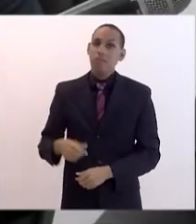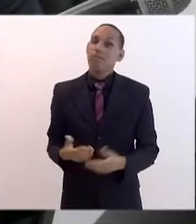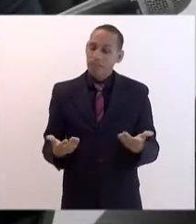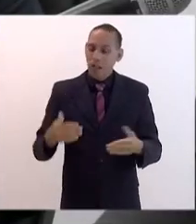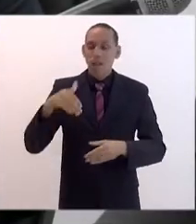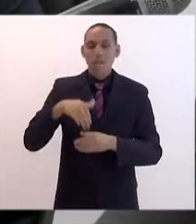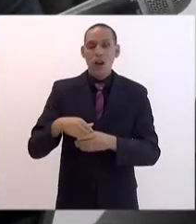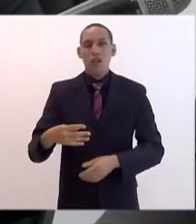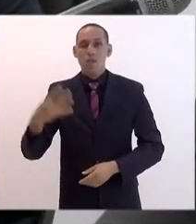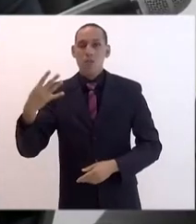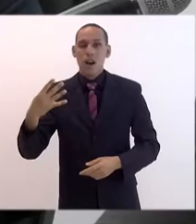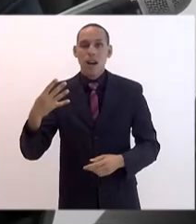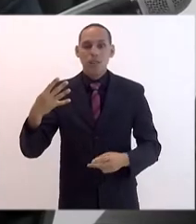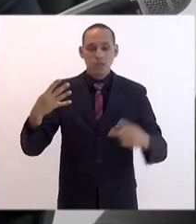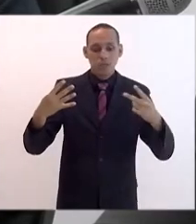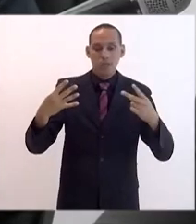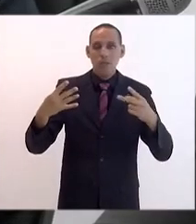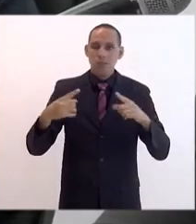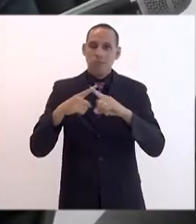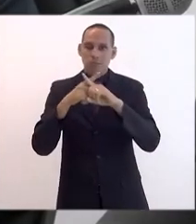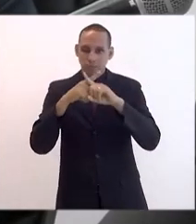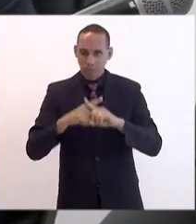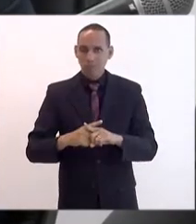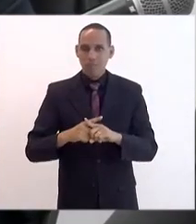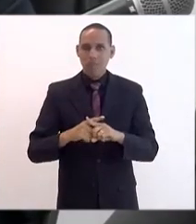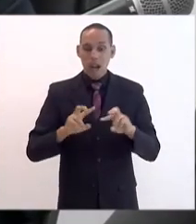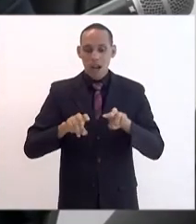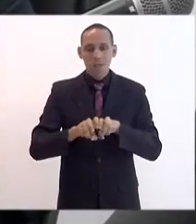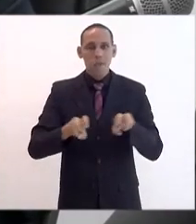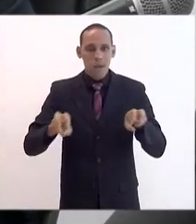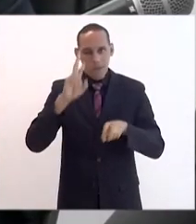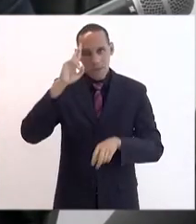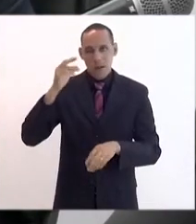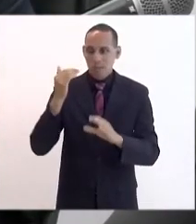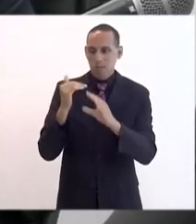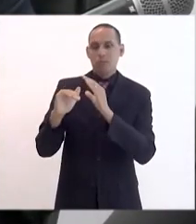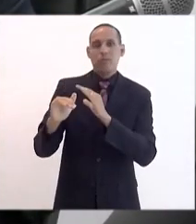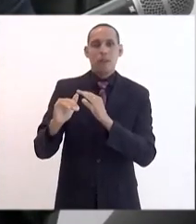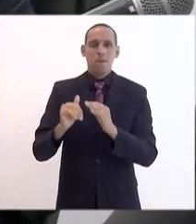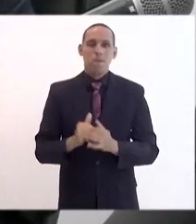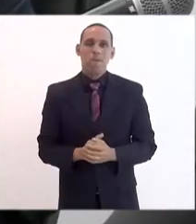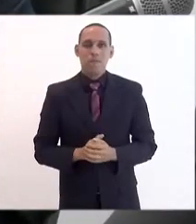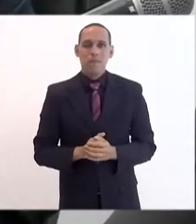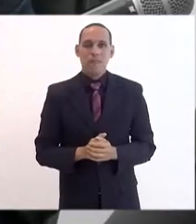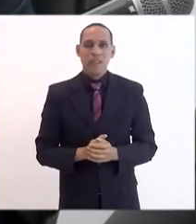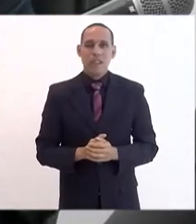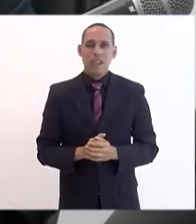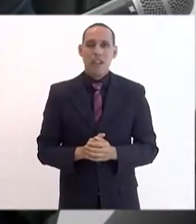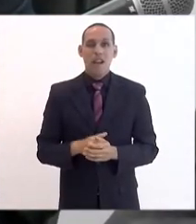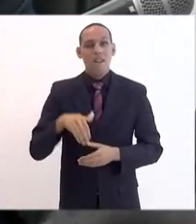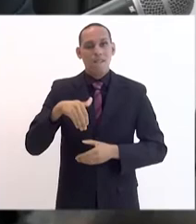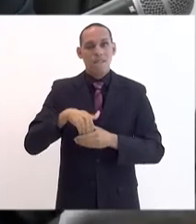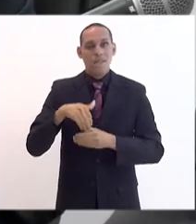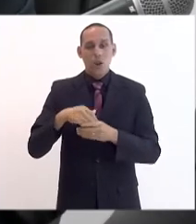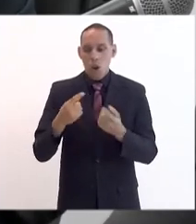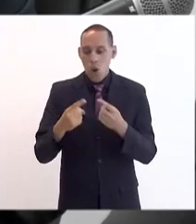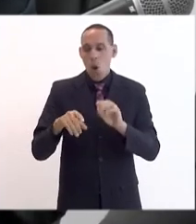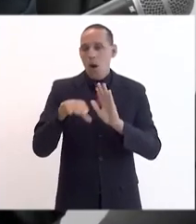Vamos remeter à mesa diretora com o voto contrário ao